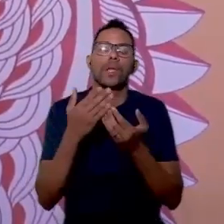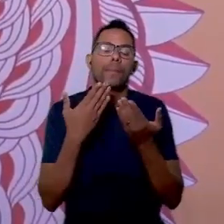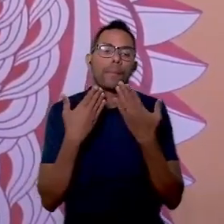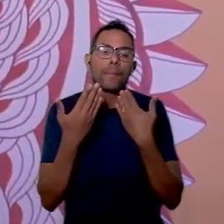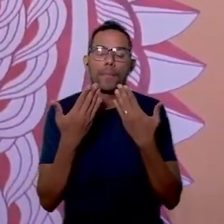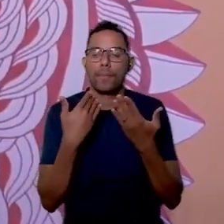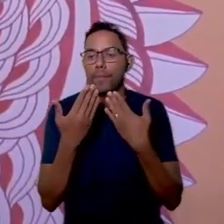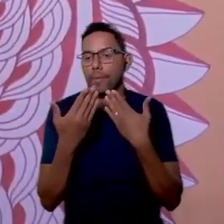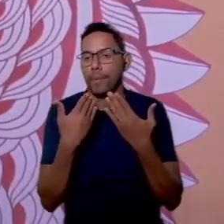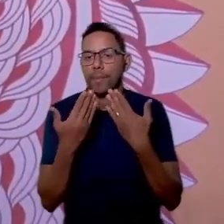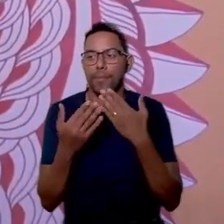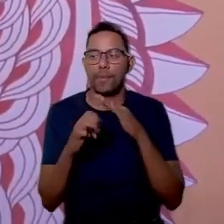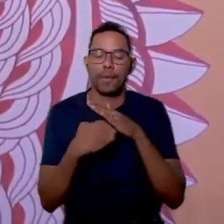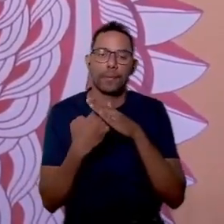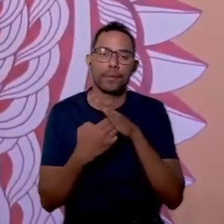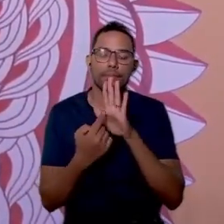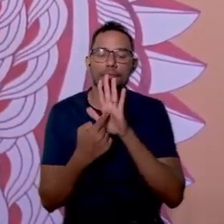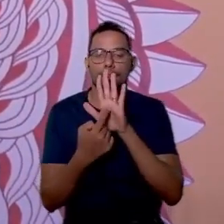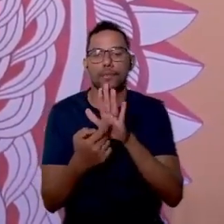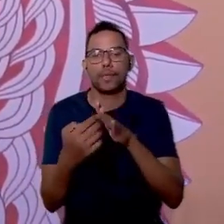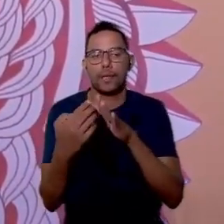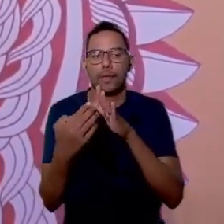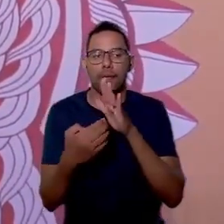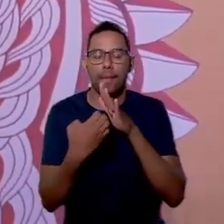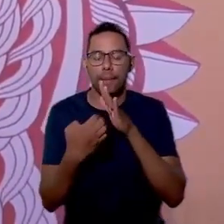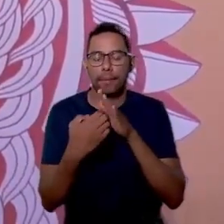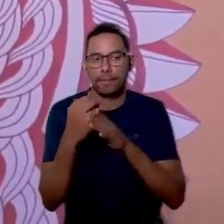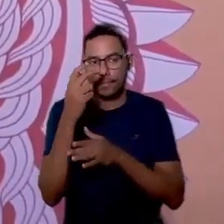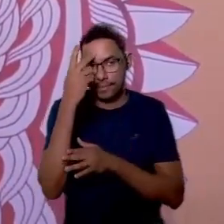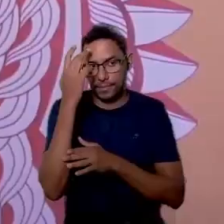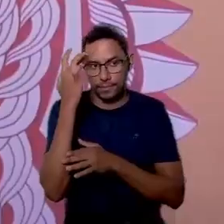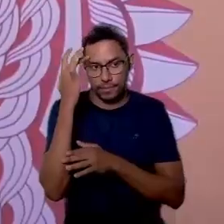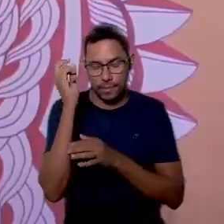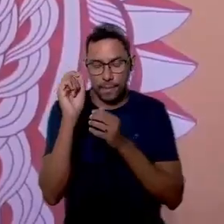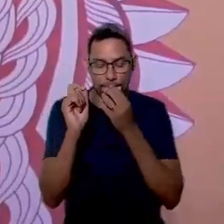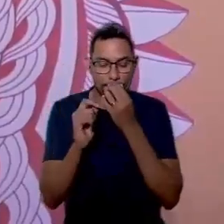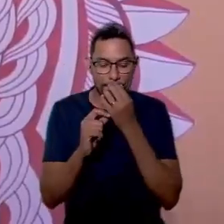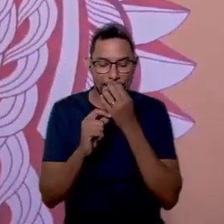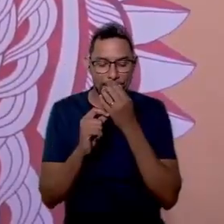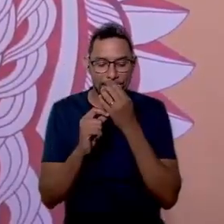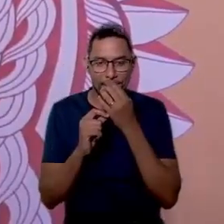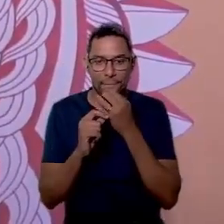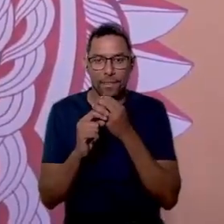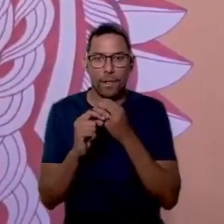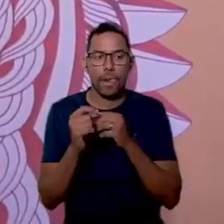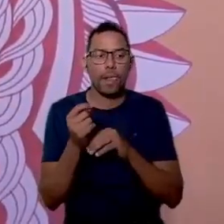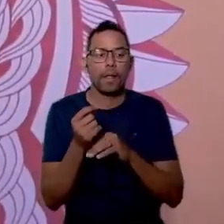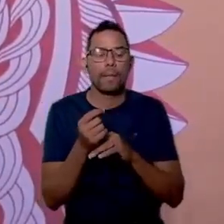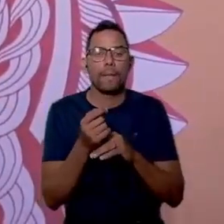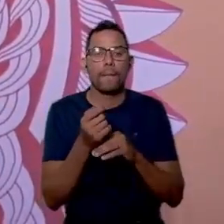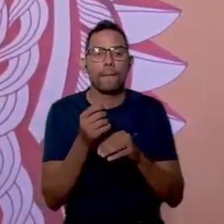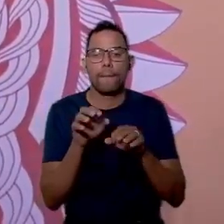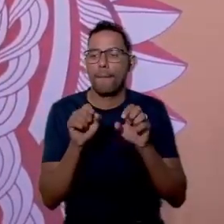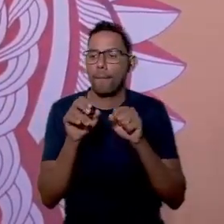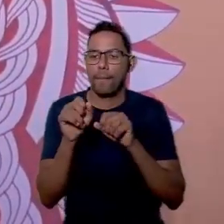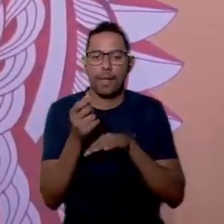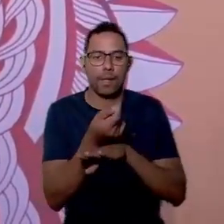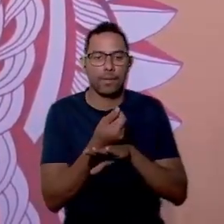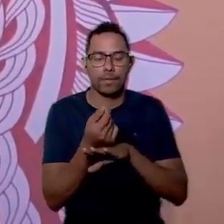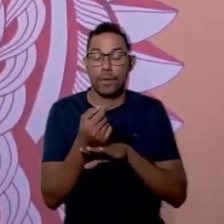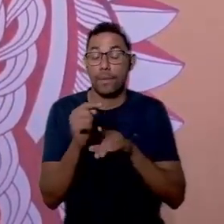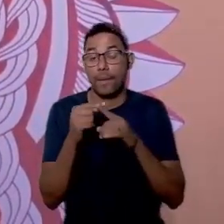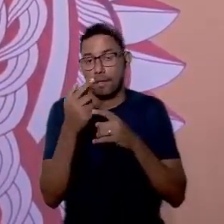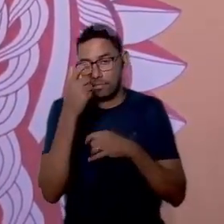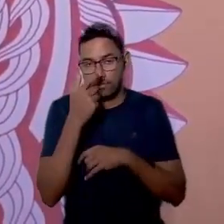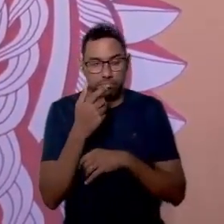diálogo com as empresas, mostrando que essas empresas, as pessoas até acham que a gente está fazendo captação de recursos. Nós não fazemos captação de recursos para ninguém.